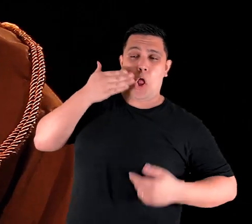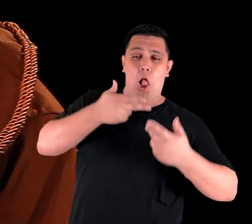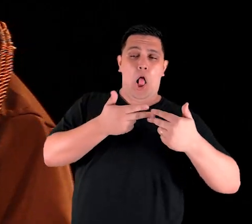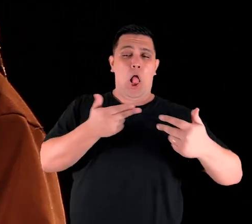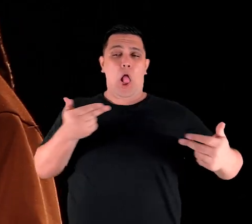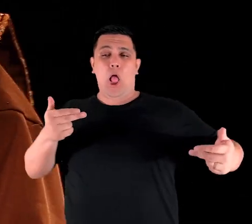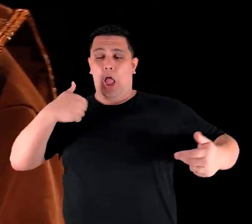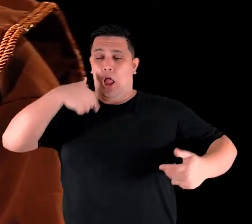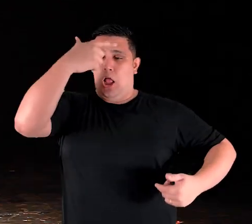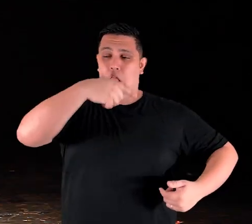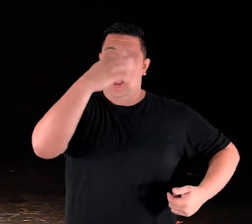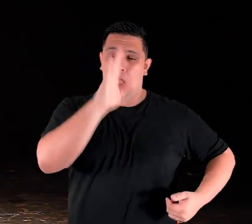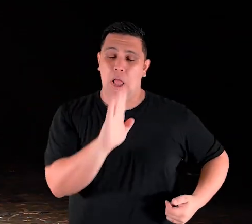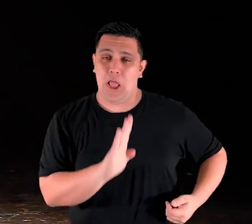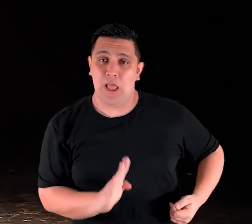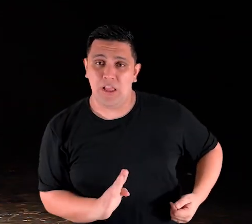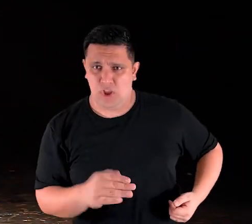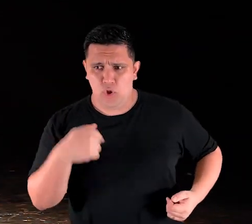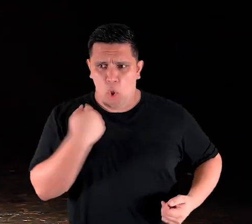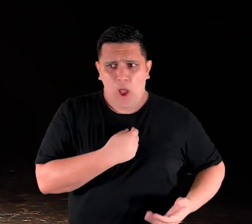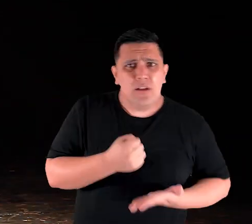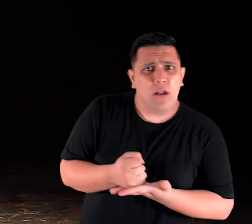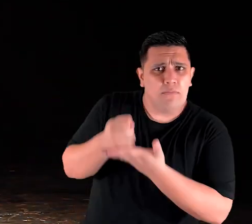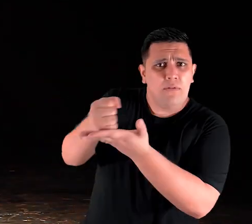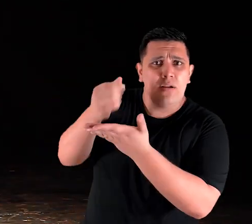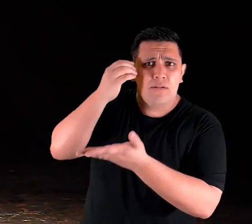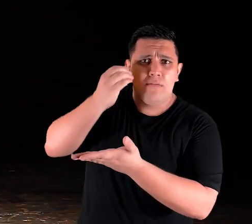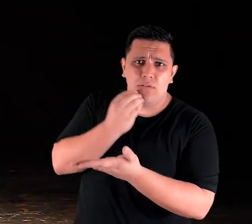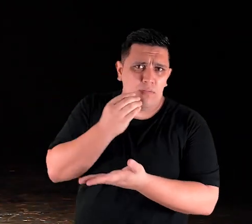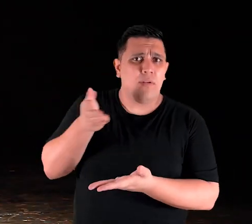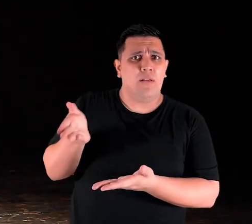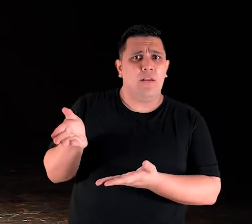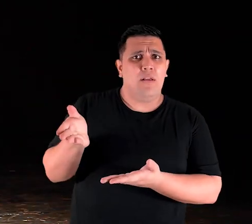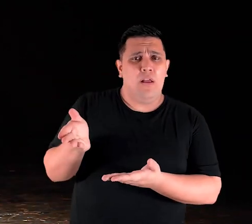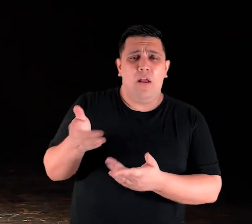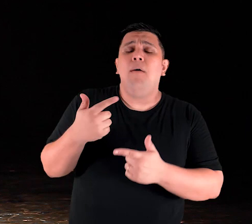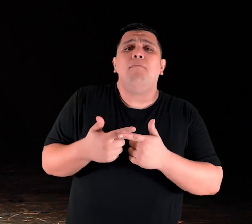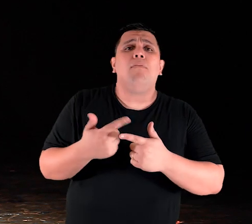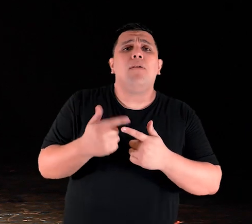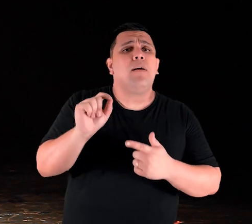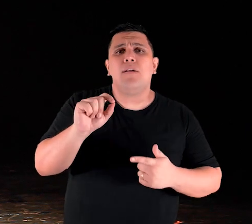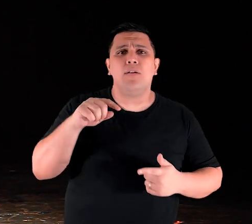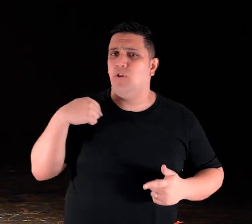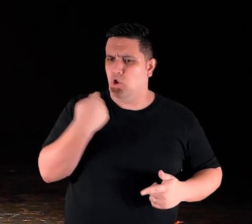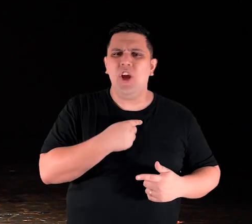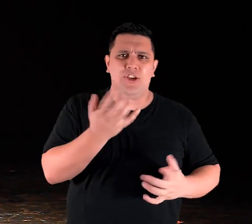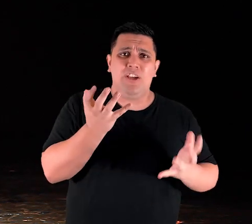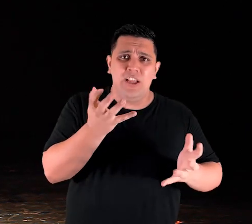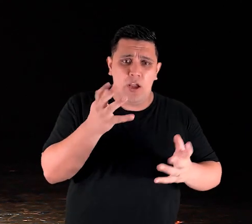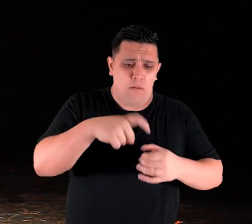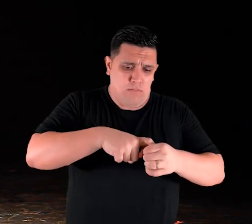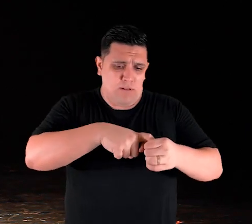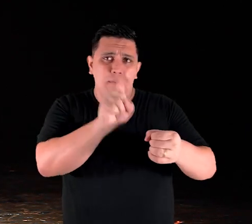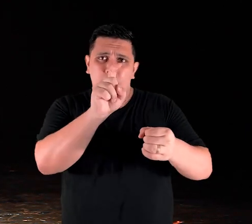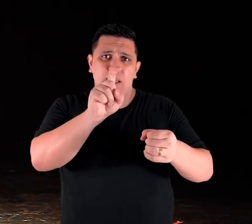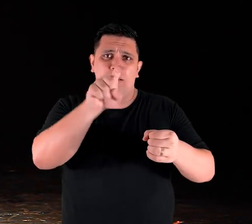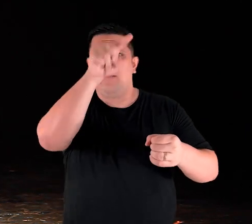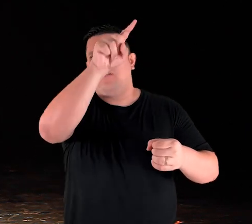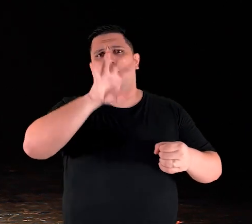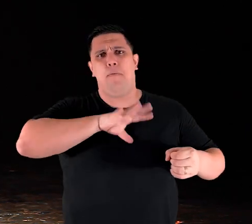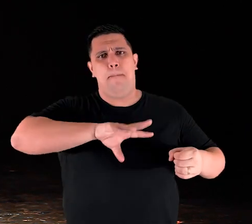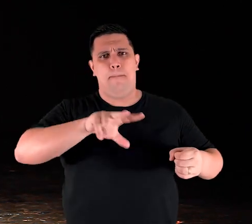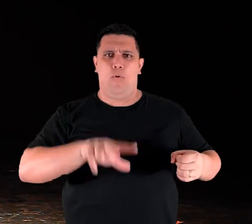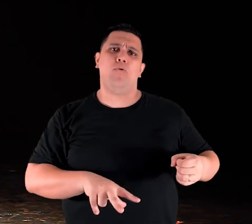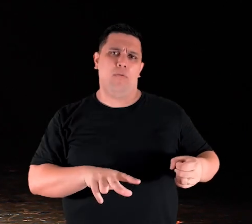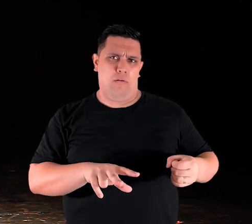brasilidade, que nós o apoiamos. Afinal de contas, Nós queríamos uma independência.